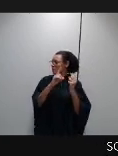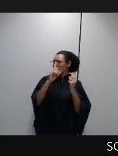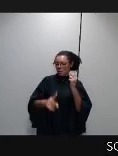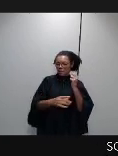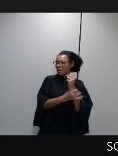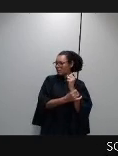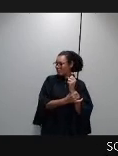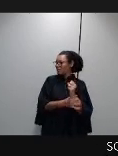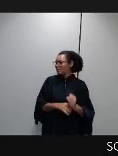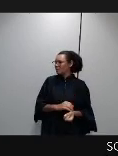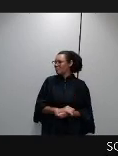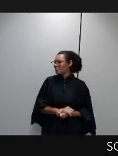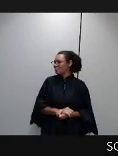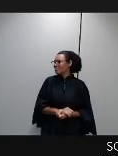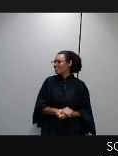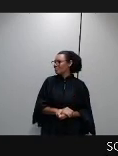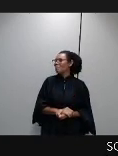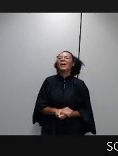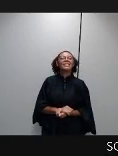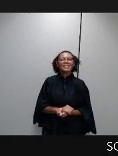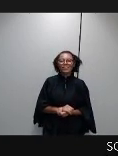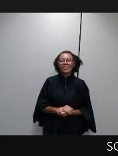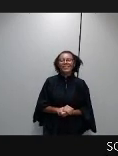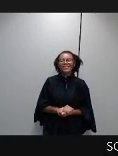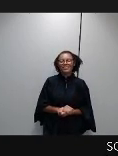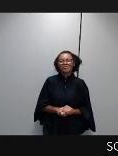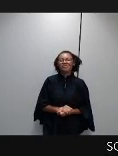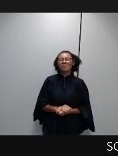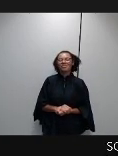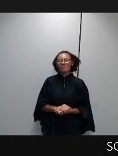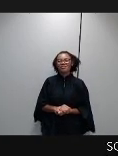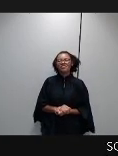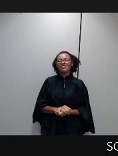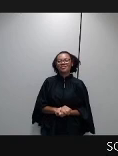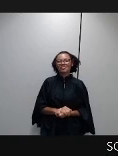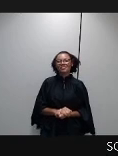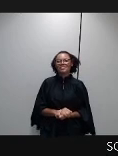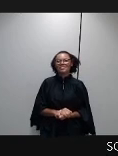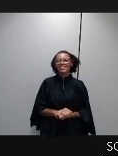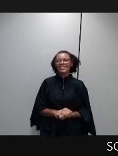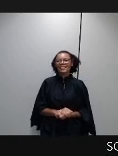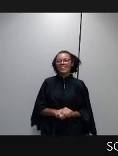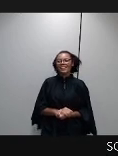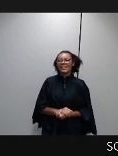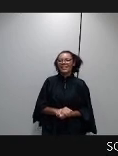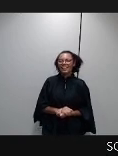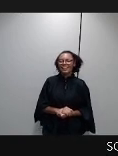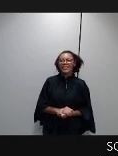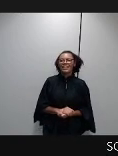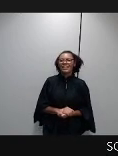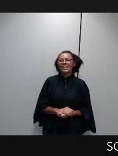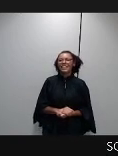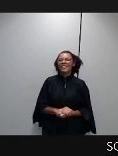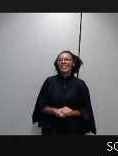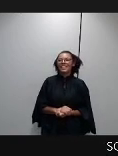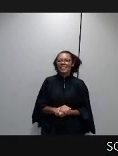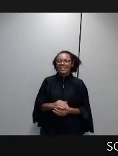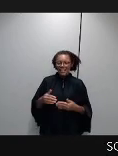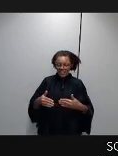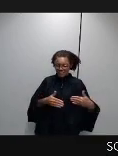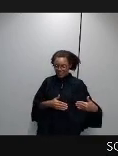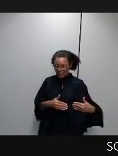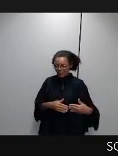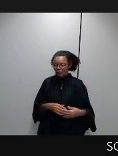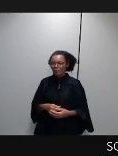ato judicial fazendo o quê que o cabimento de MS contrato social é extremamente restrito não era né bicho